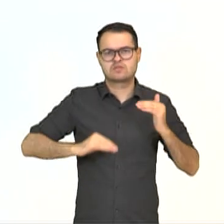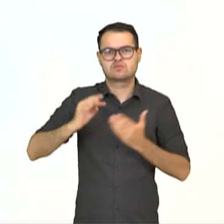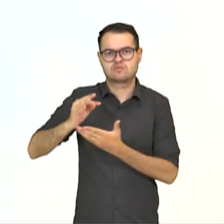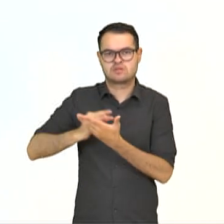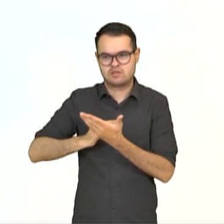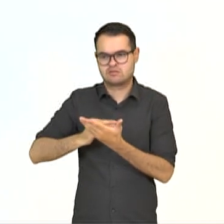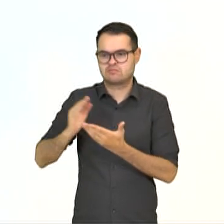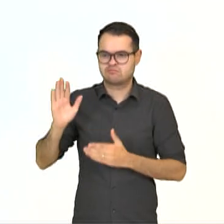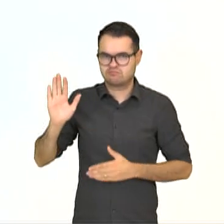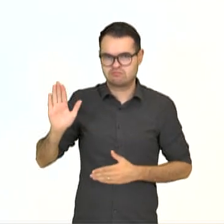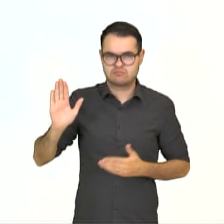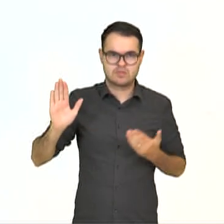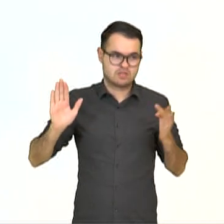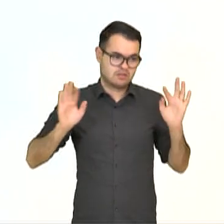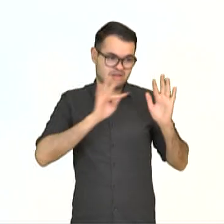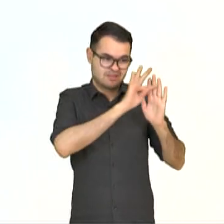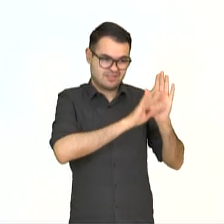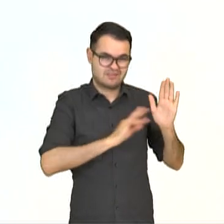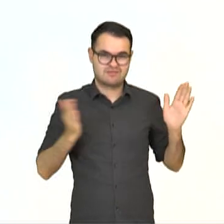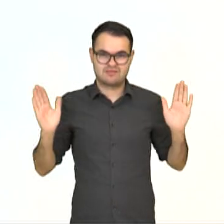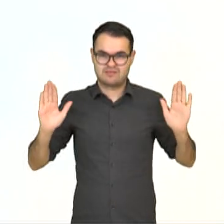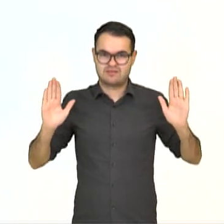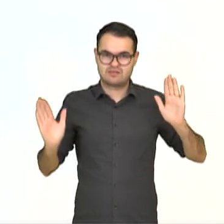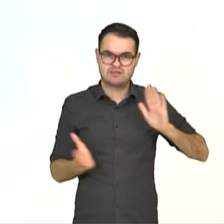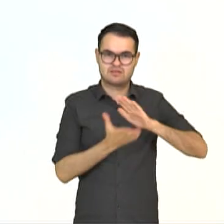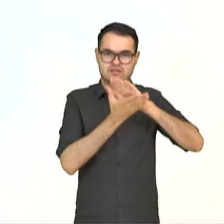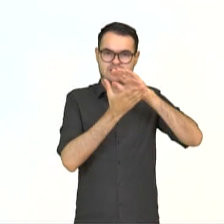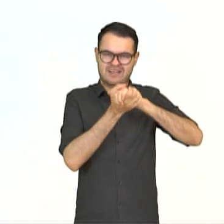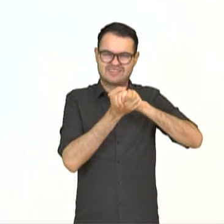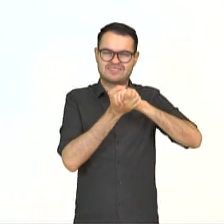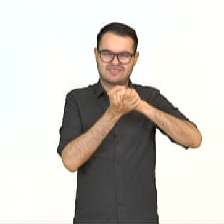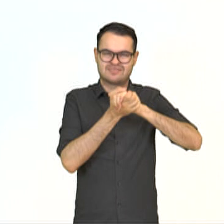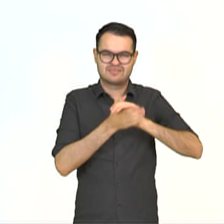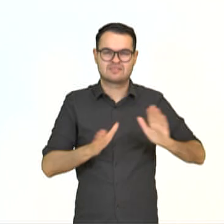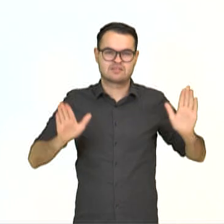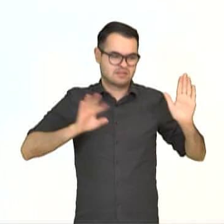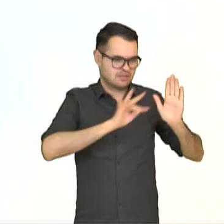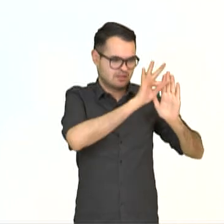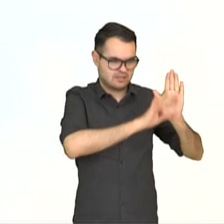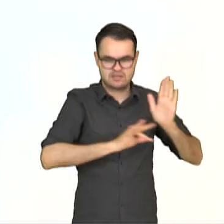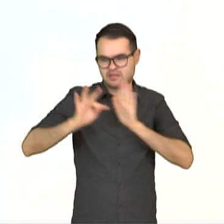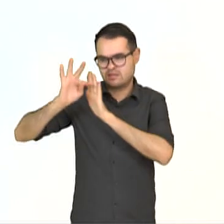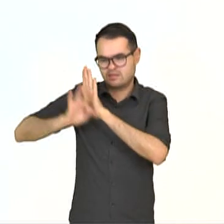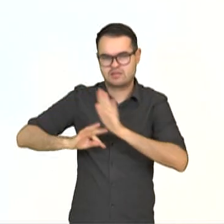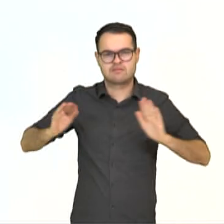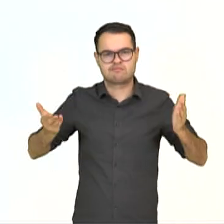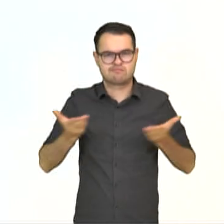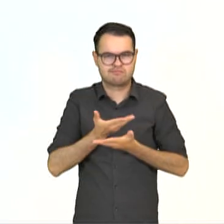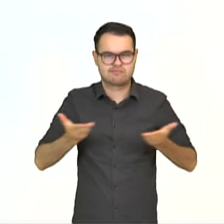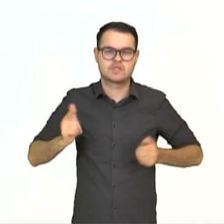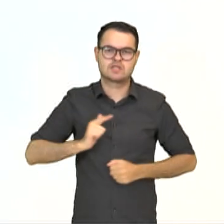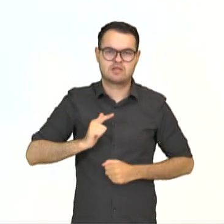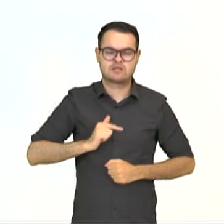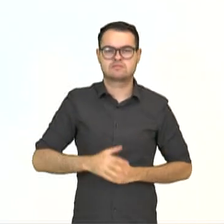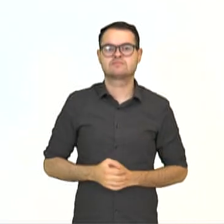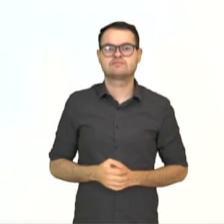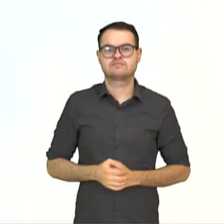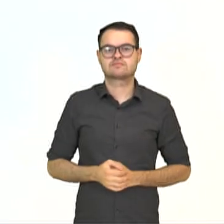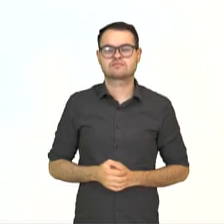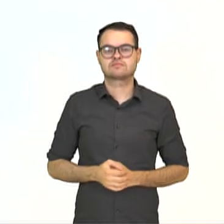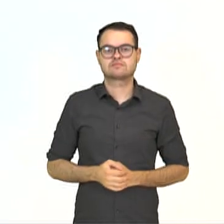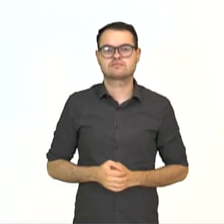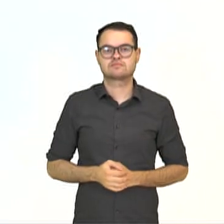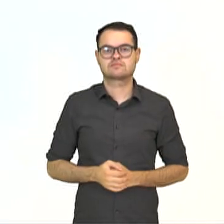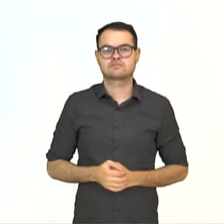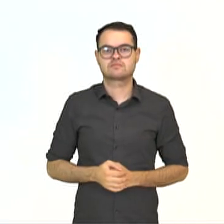casam entre si e fazem uma certa intertextualidade. Então existe sim algumas relações. Há